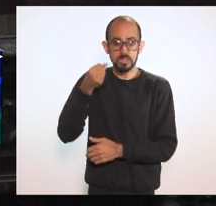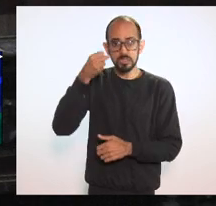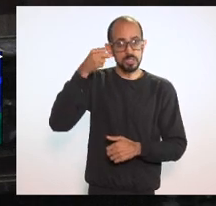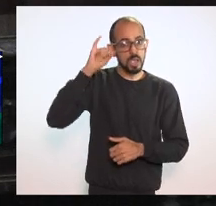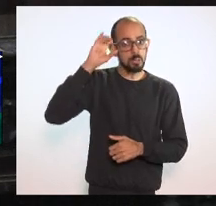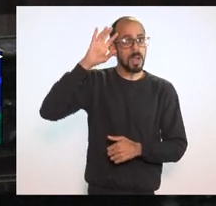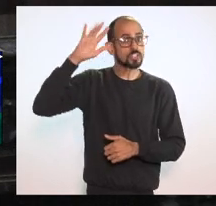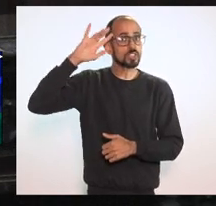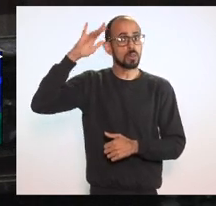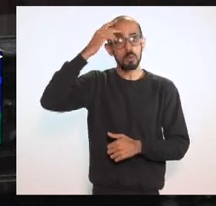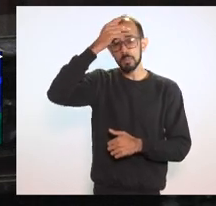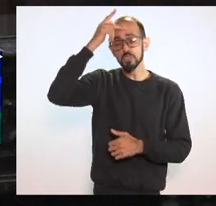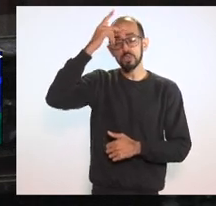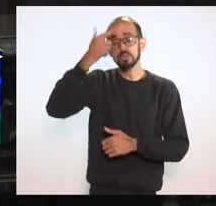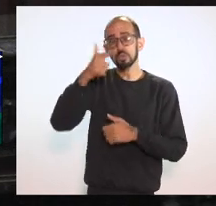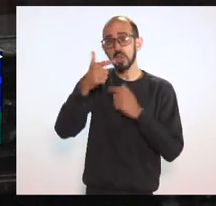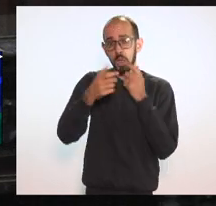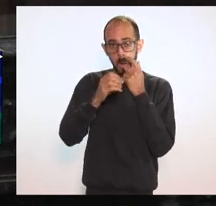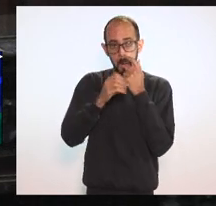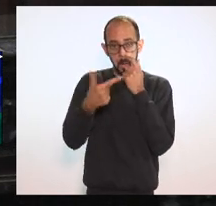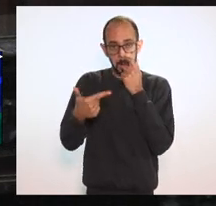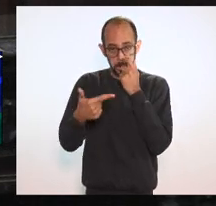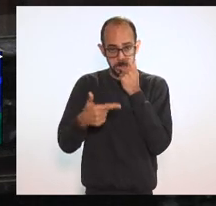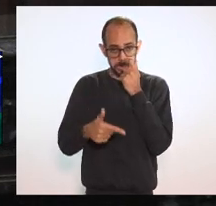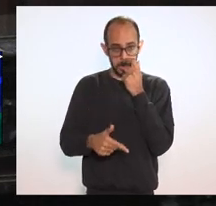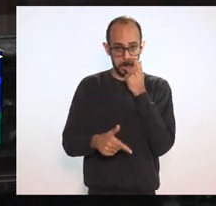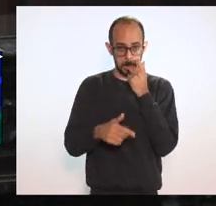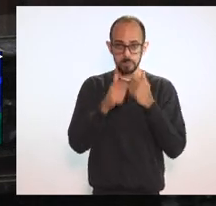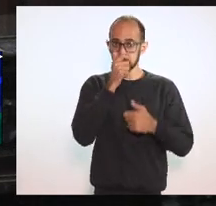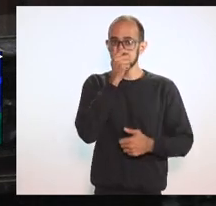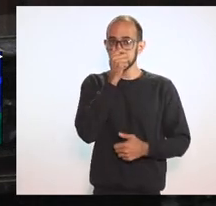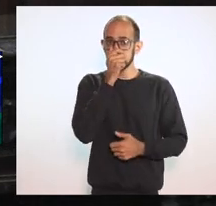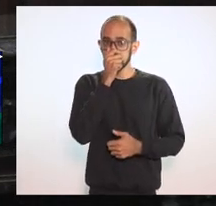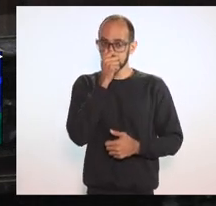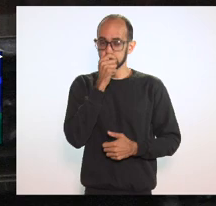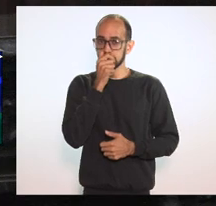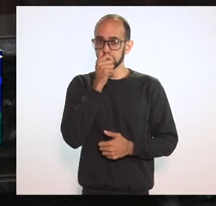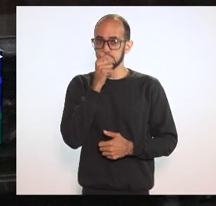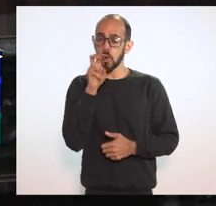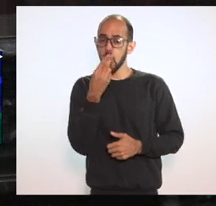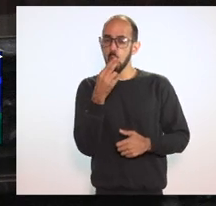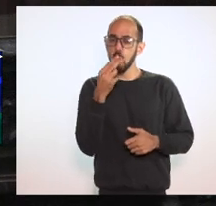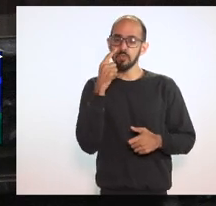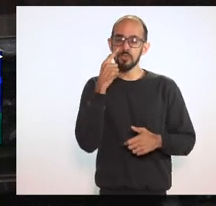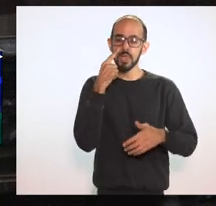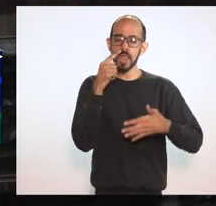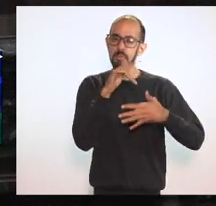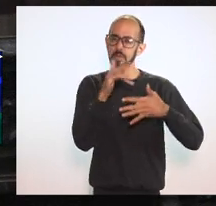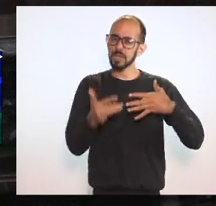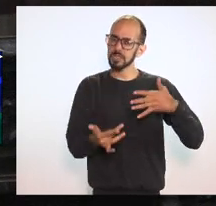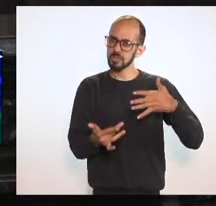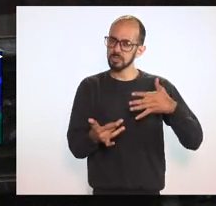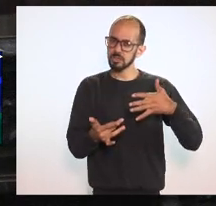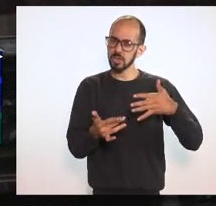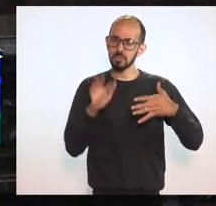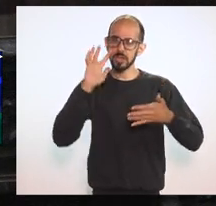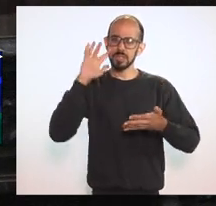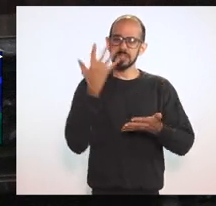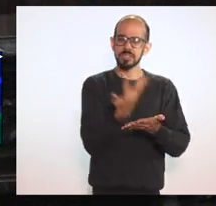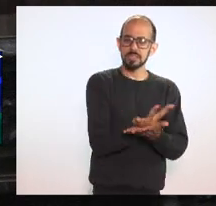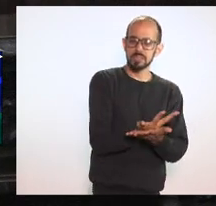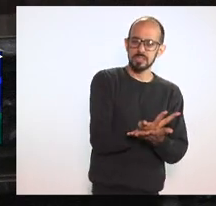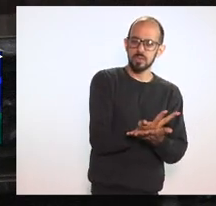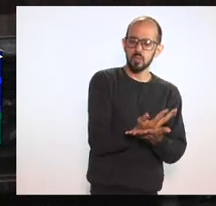outro passaram por isso então ouvir numa rede social que o momento uma decisão de governo é